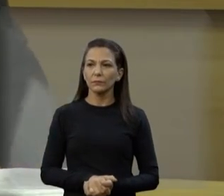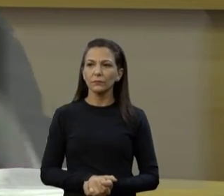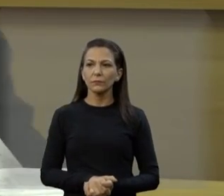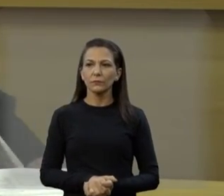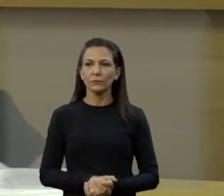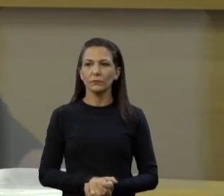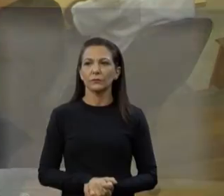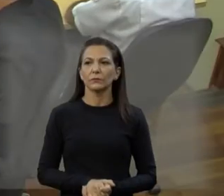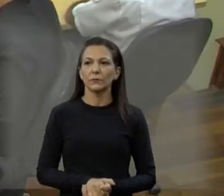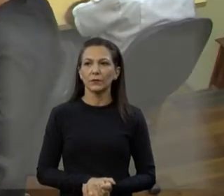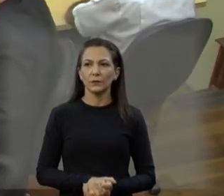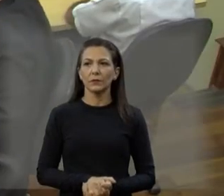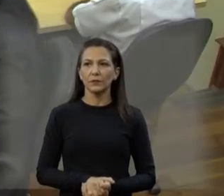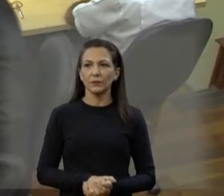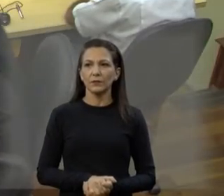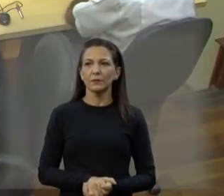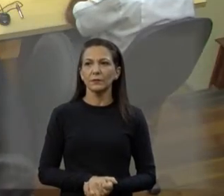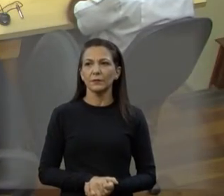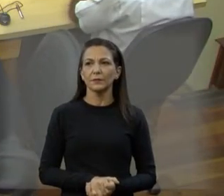de nada